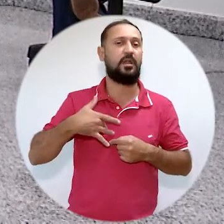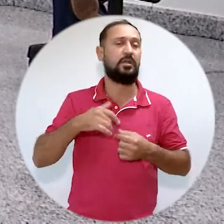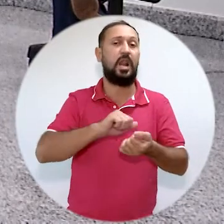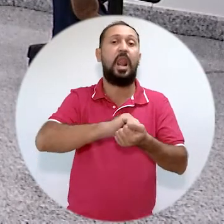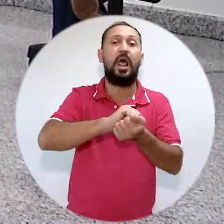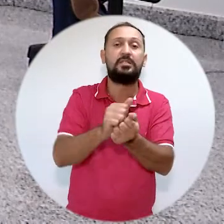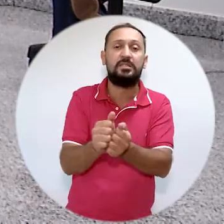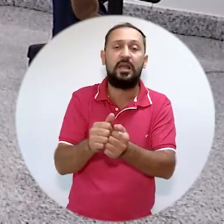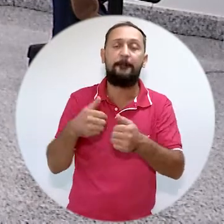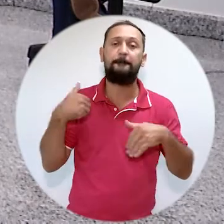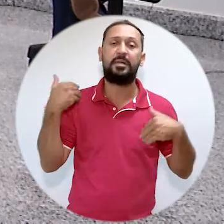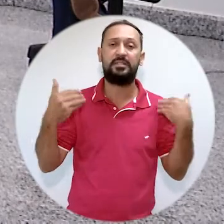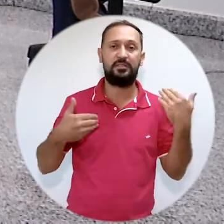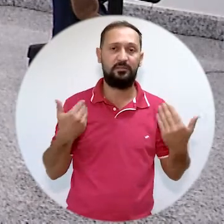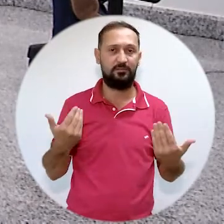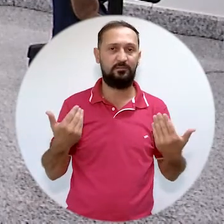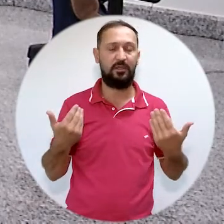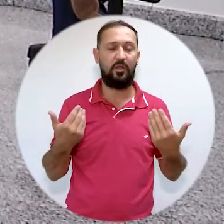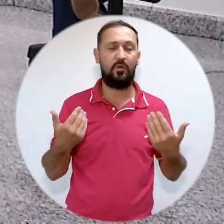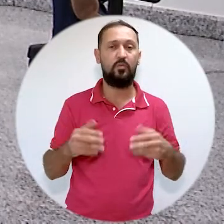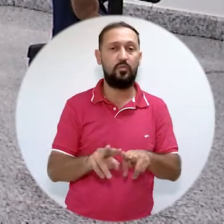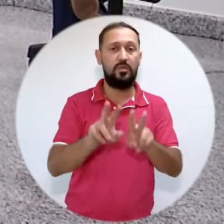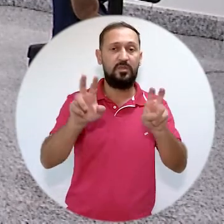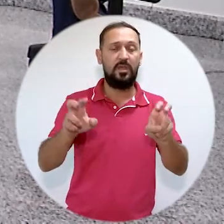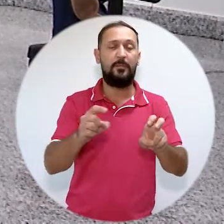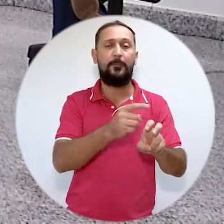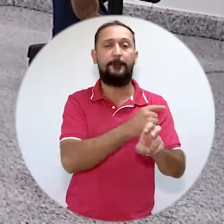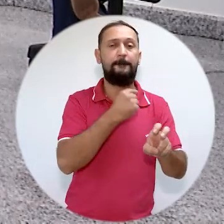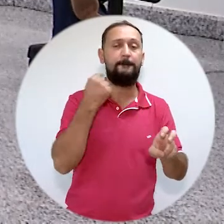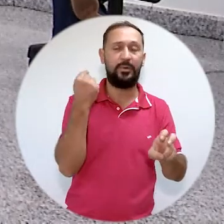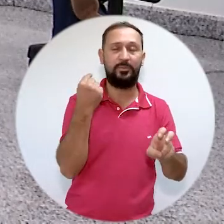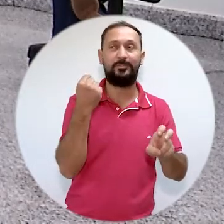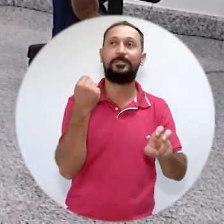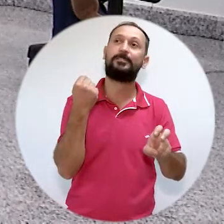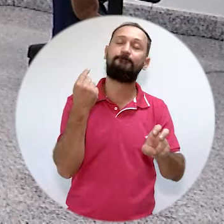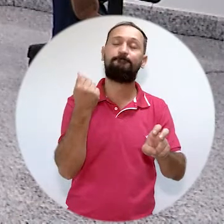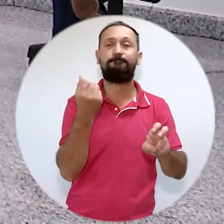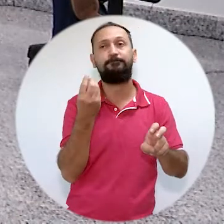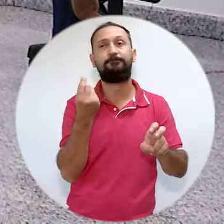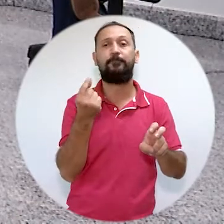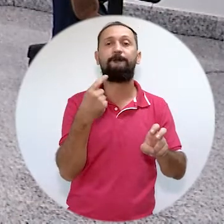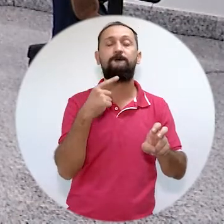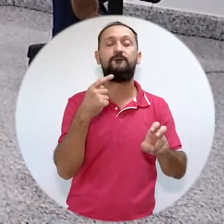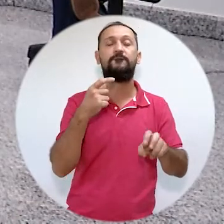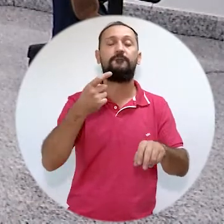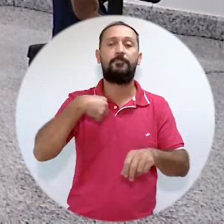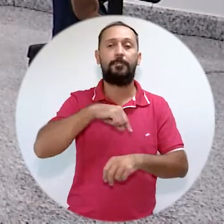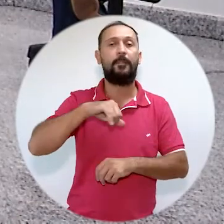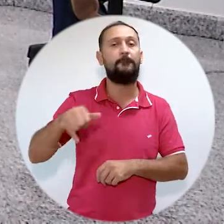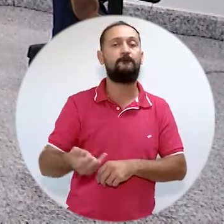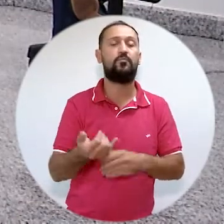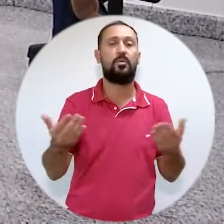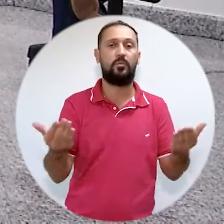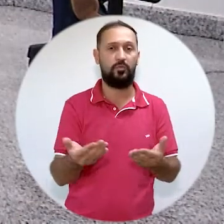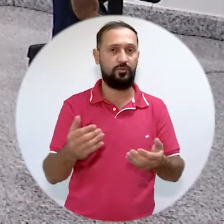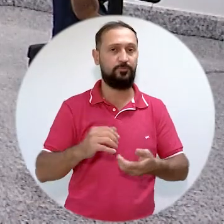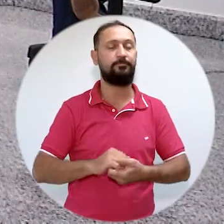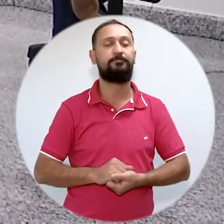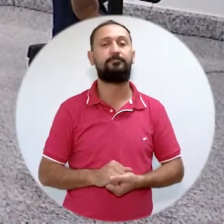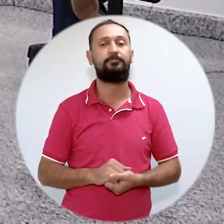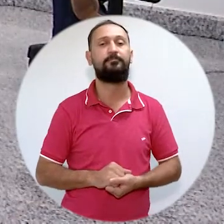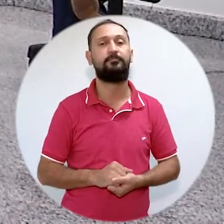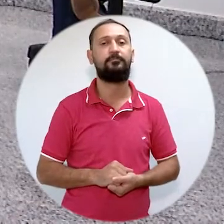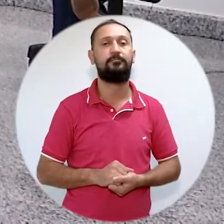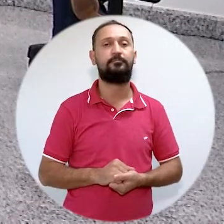um lazer, né? Então, lidar com a morte vai trazer essa questão também de aproveitar mais o hoje, igual